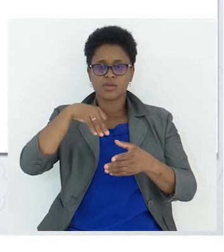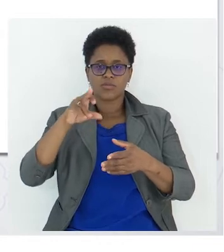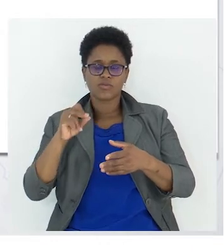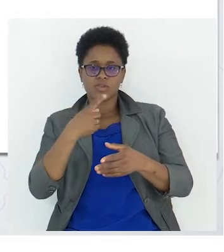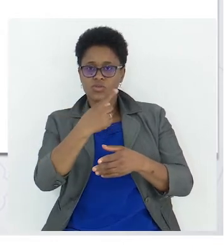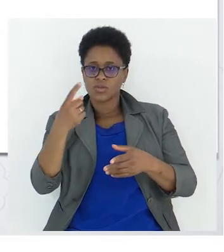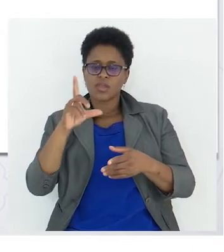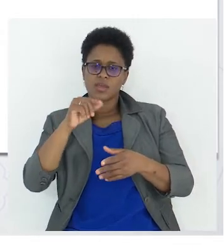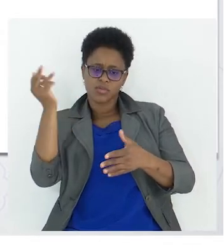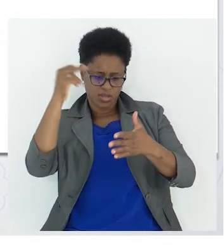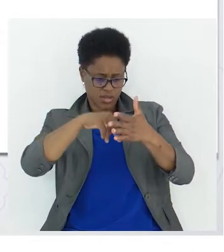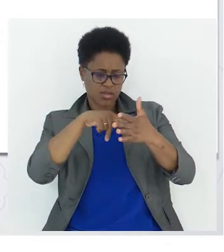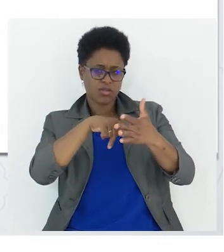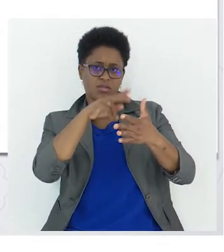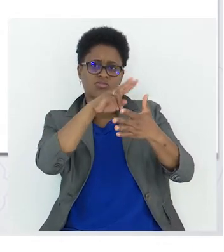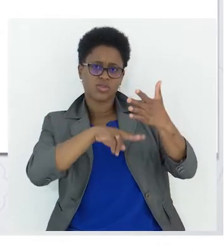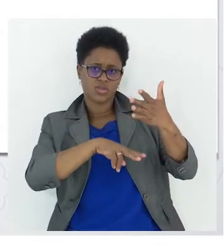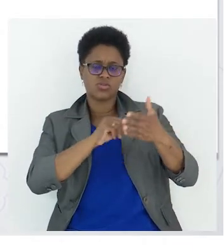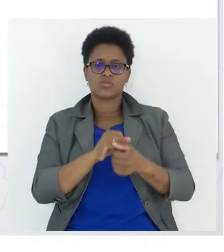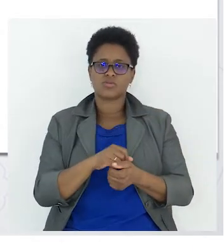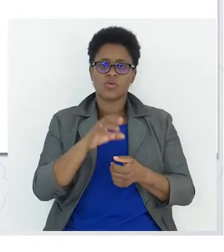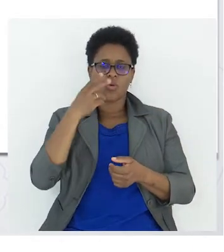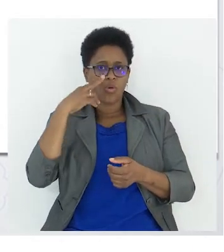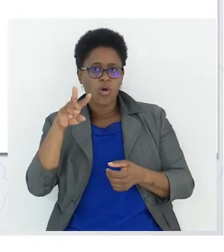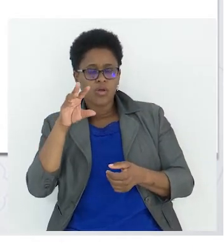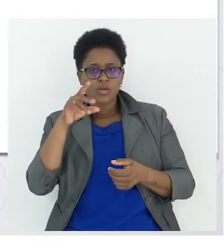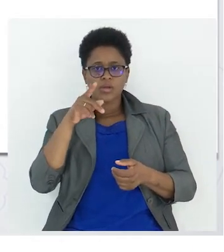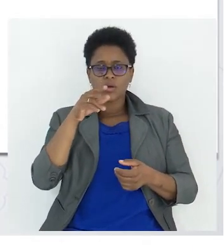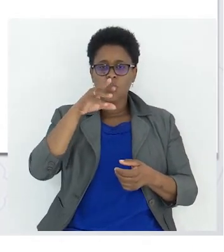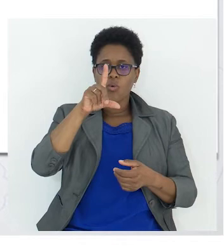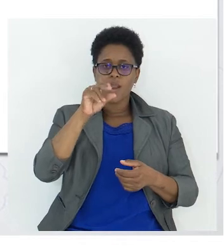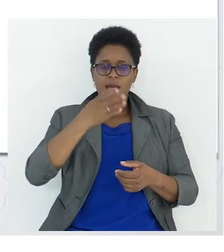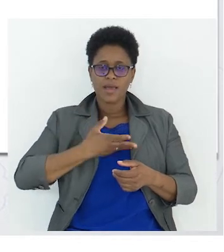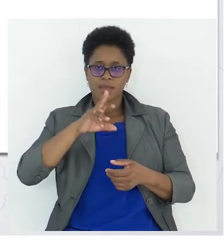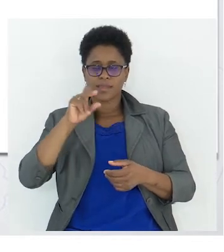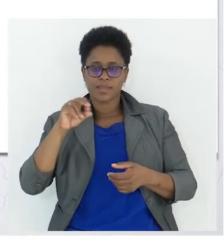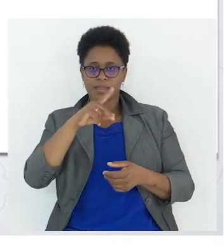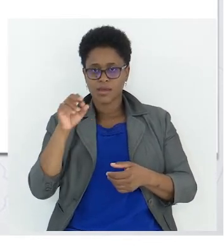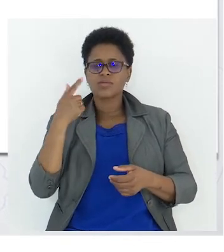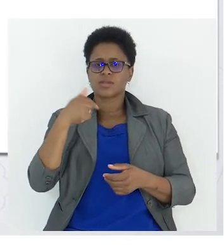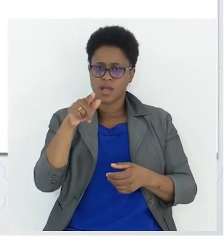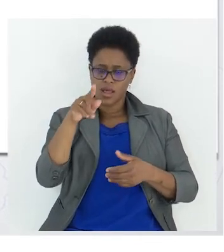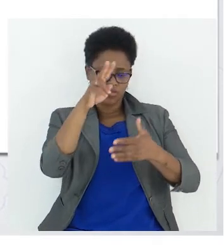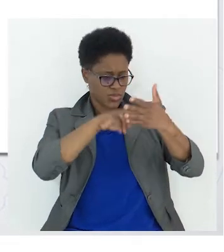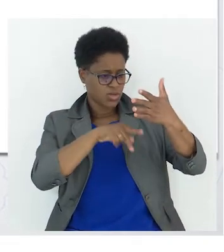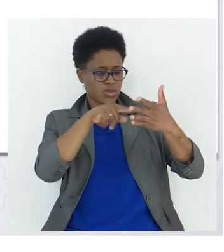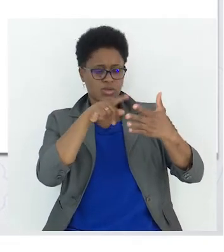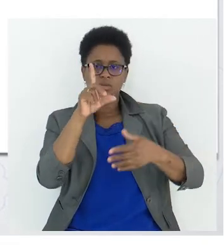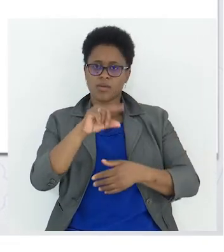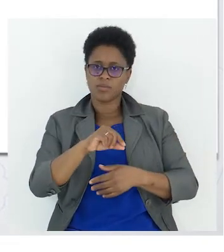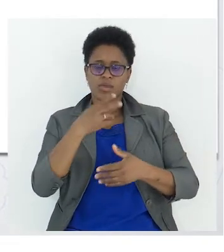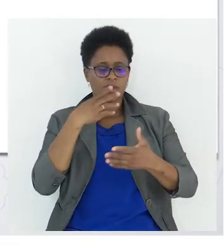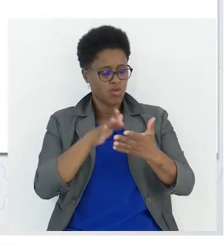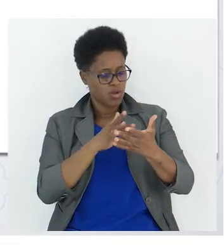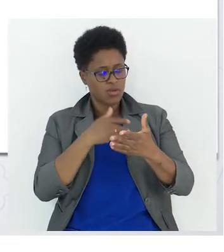encontrar esta frase lá no texto. Olha o ladrão, ok? Está lá também. É um livro que todos